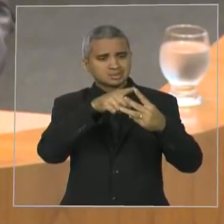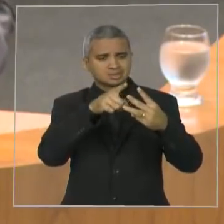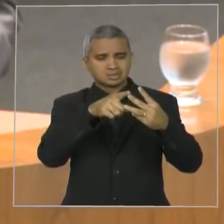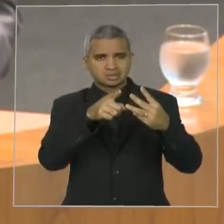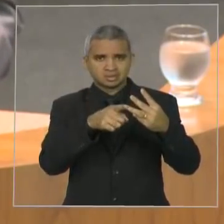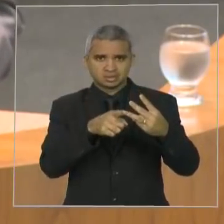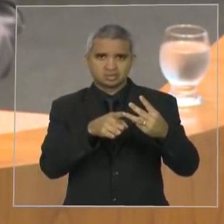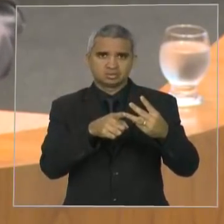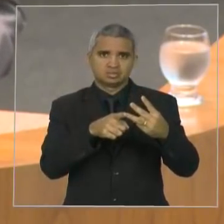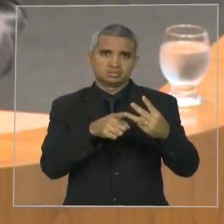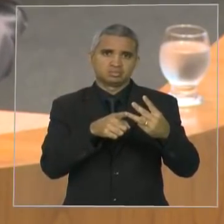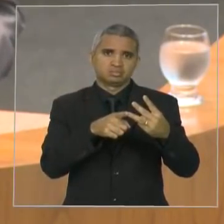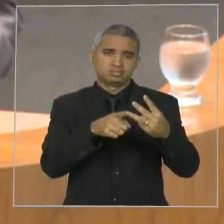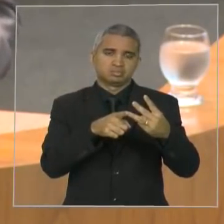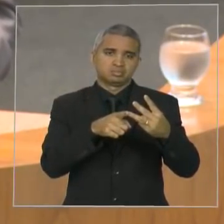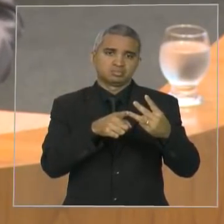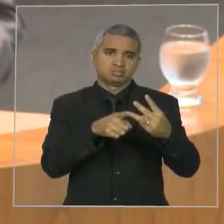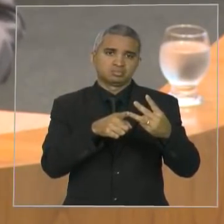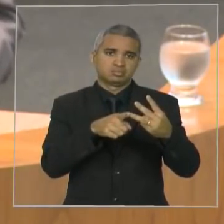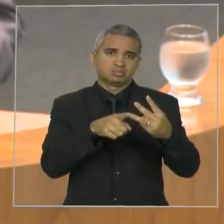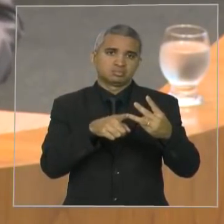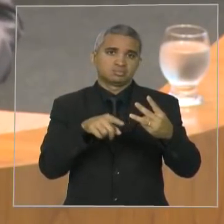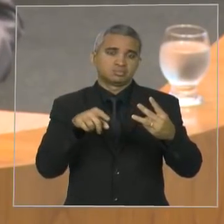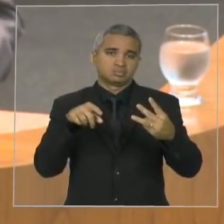e defesa, e outra, terceira.